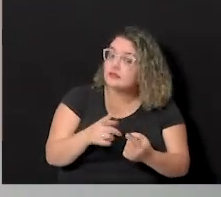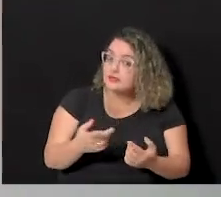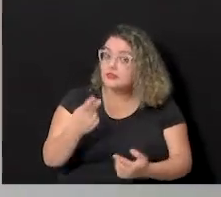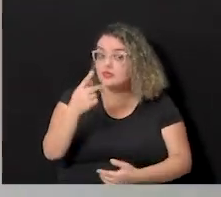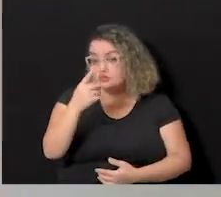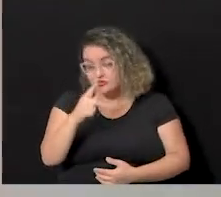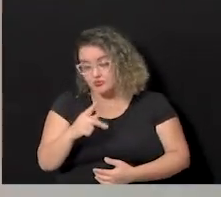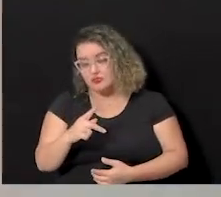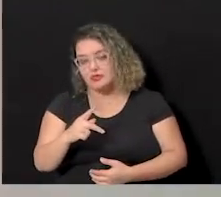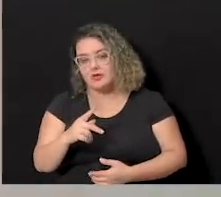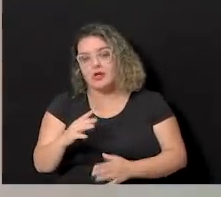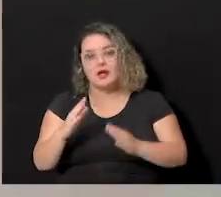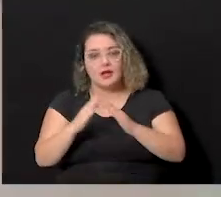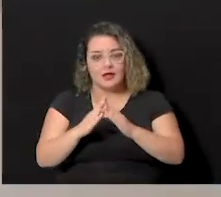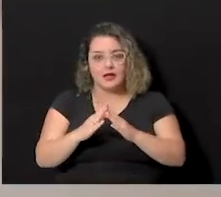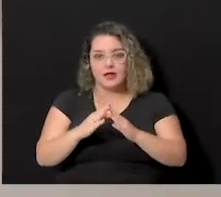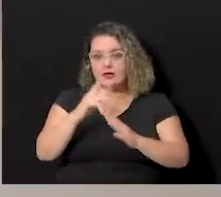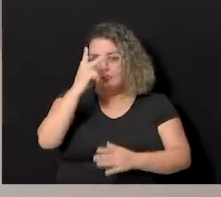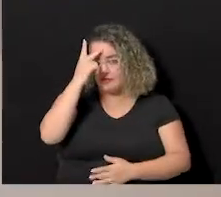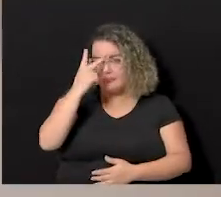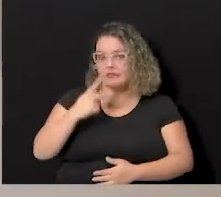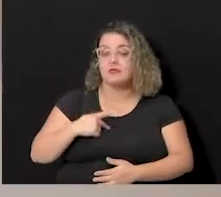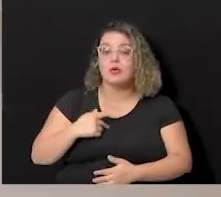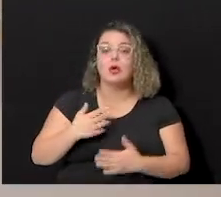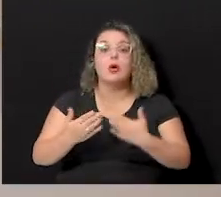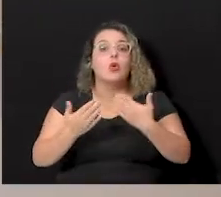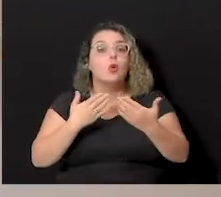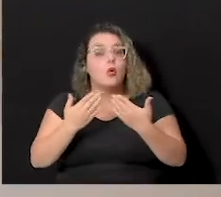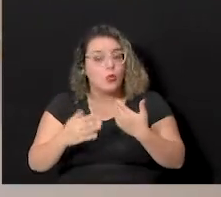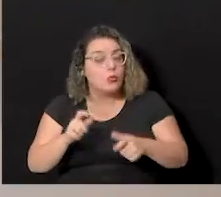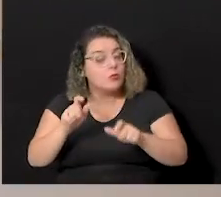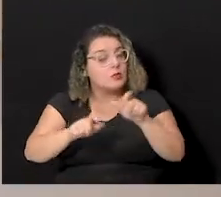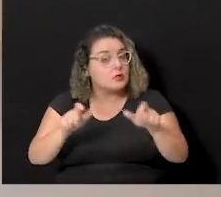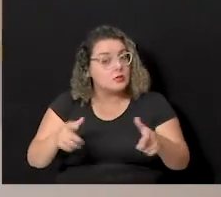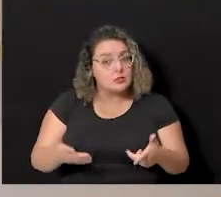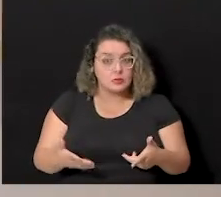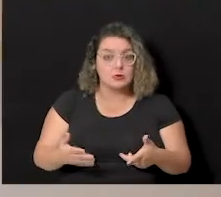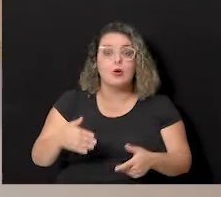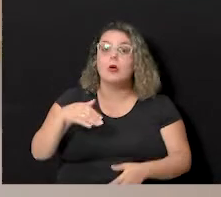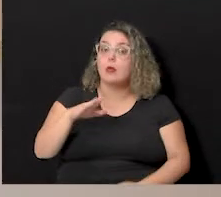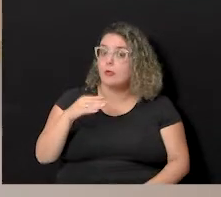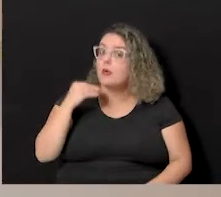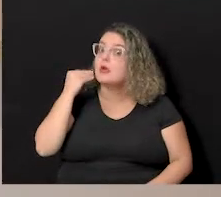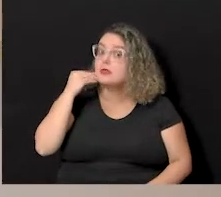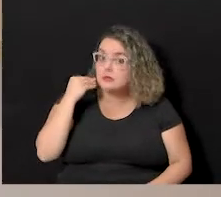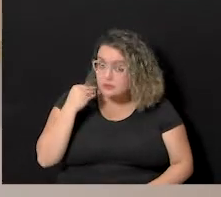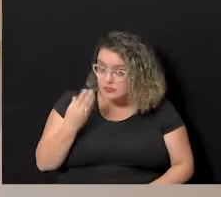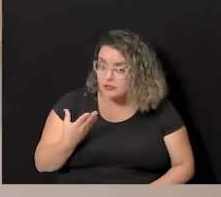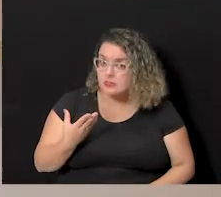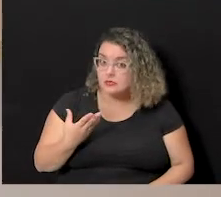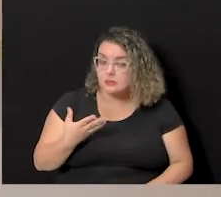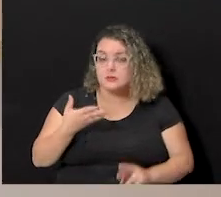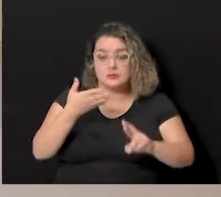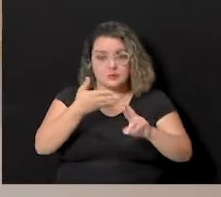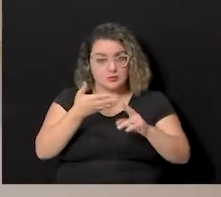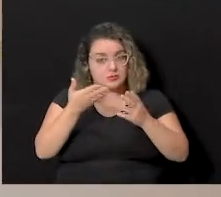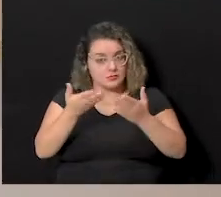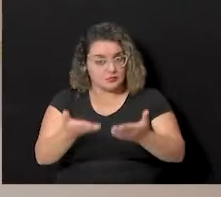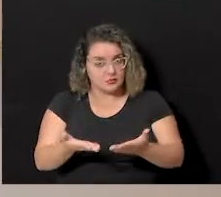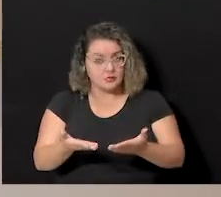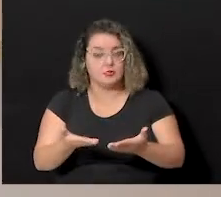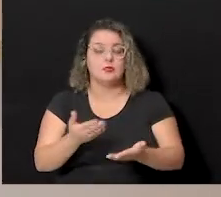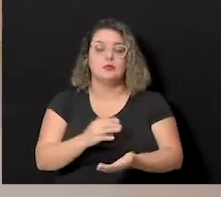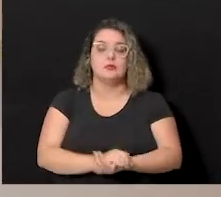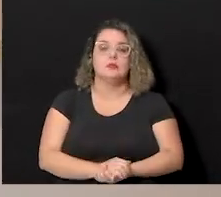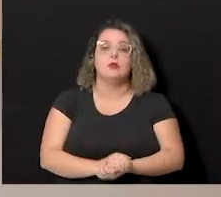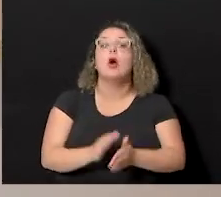tem esse objetivo de ter a sua casa própria, converse com pessoas mais experientes e que sejam